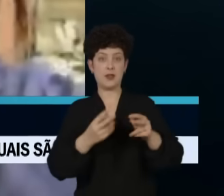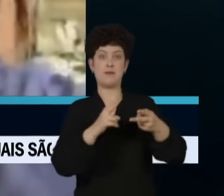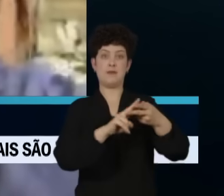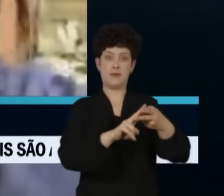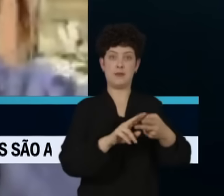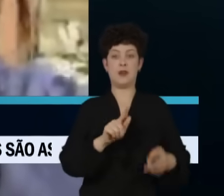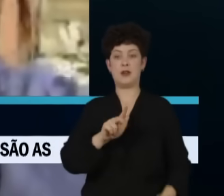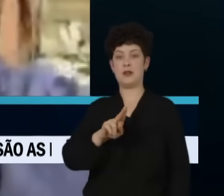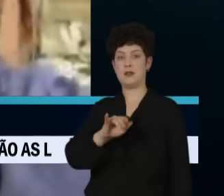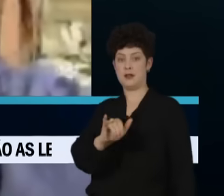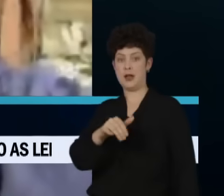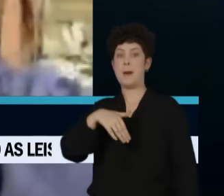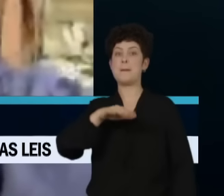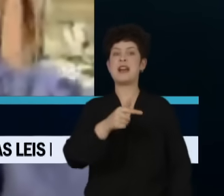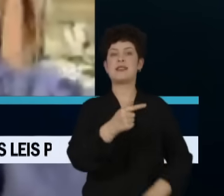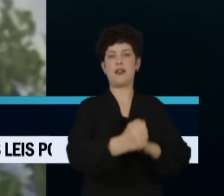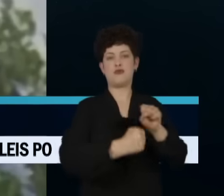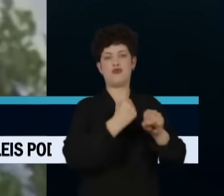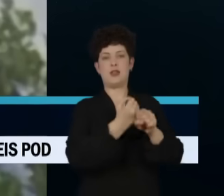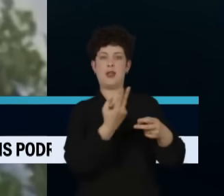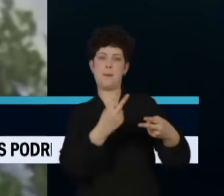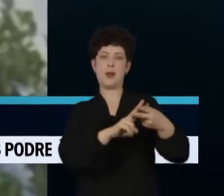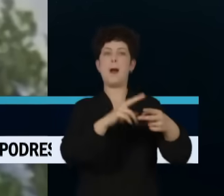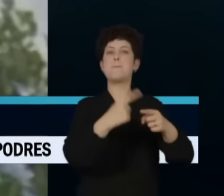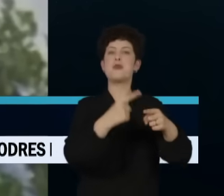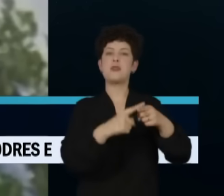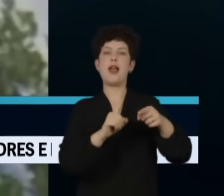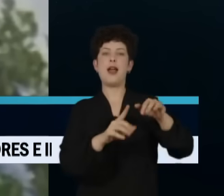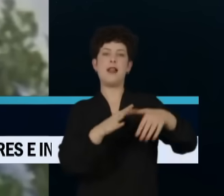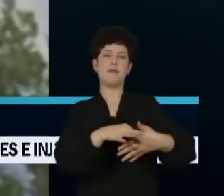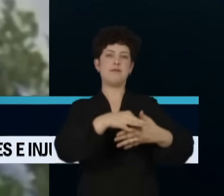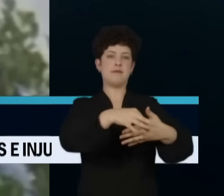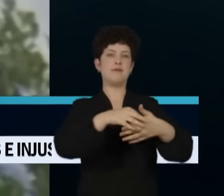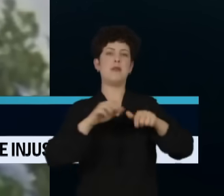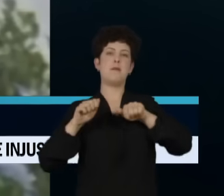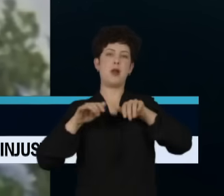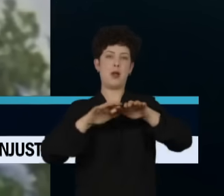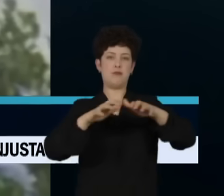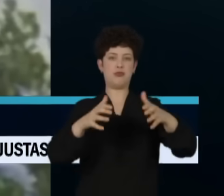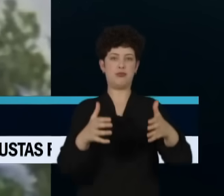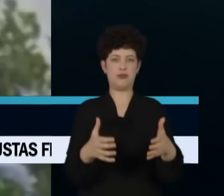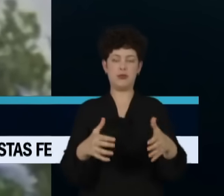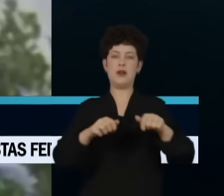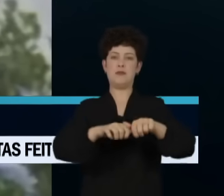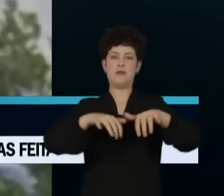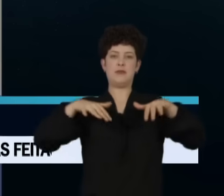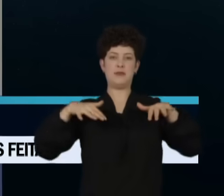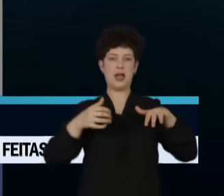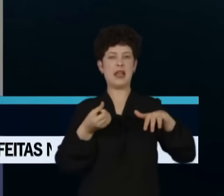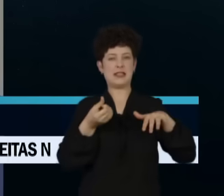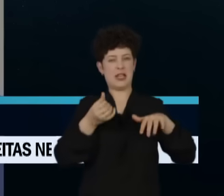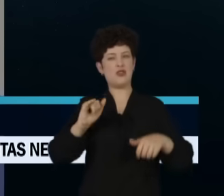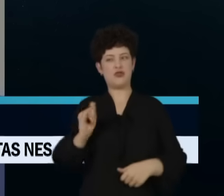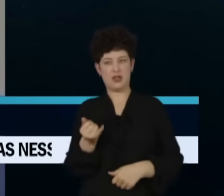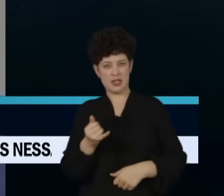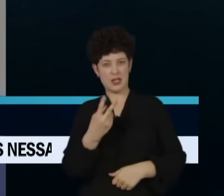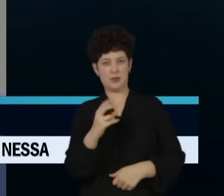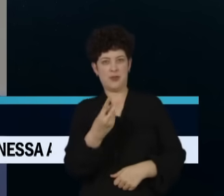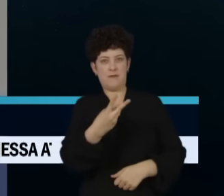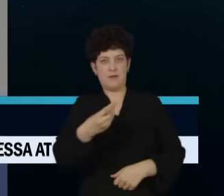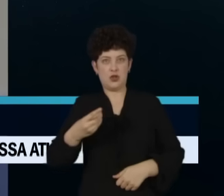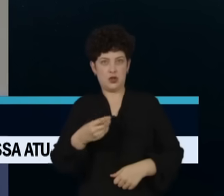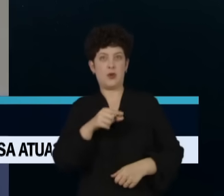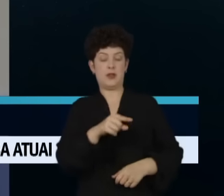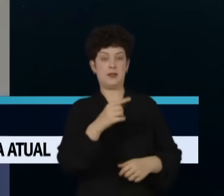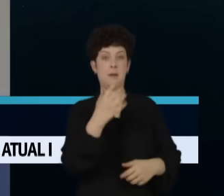mais de 7 anos de prisão por conta de sua participação na invasão ao Capitólio em 6 de janeiro de 2021. Esta é a sentença